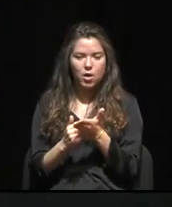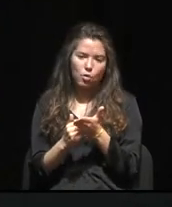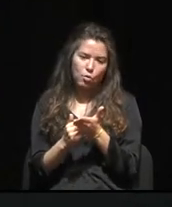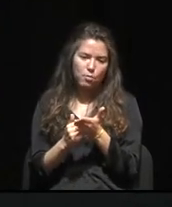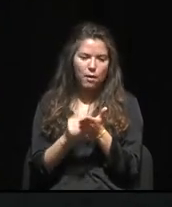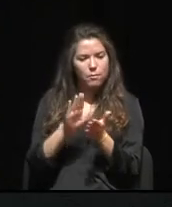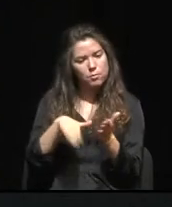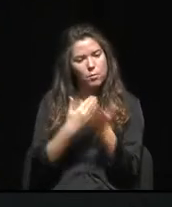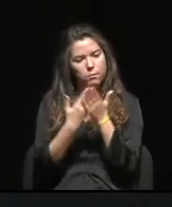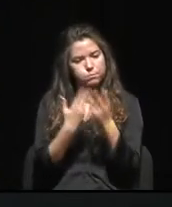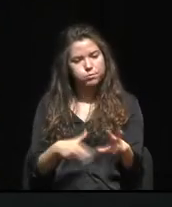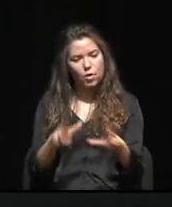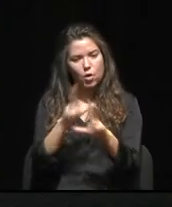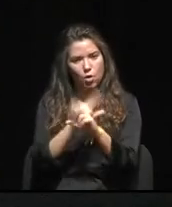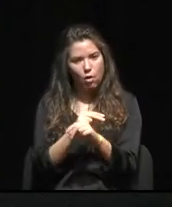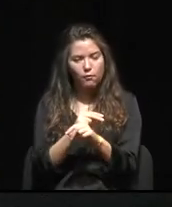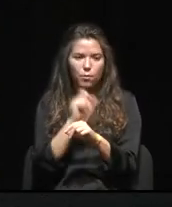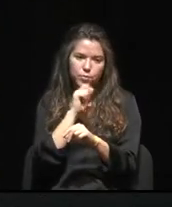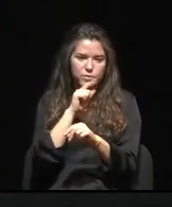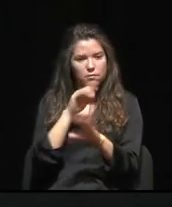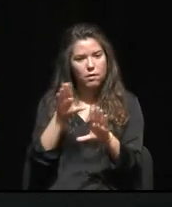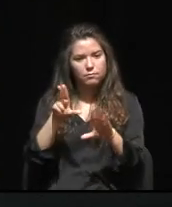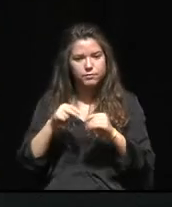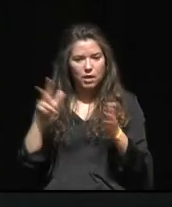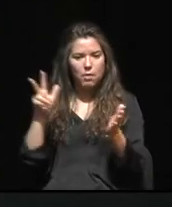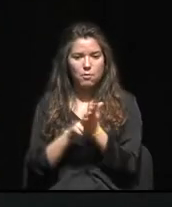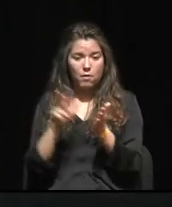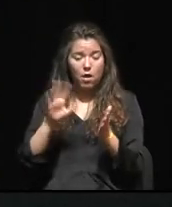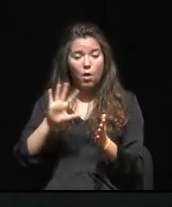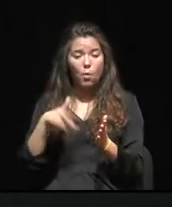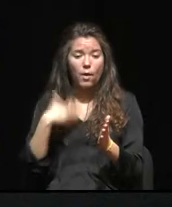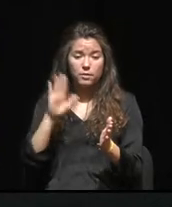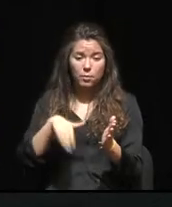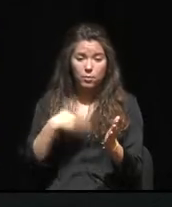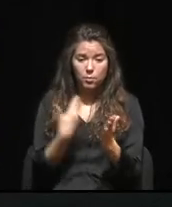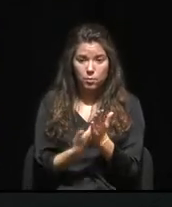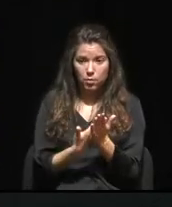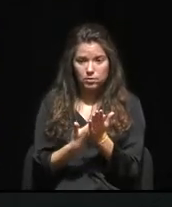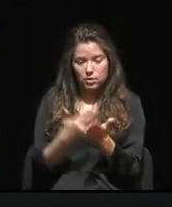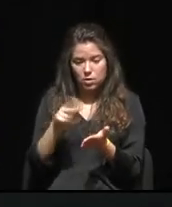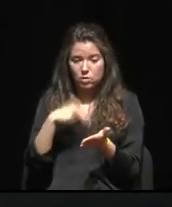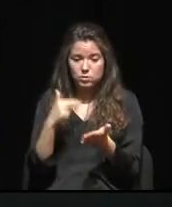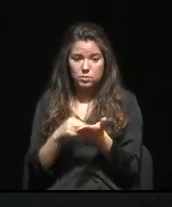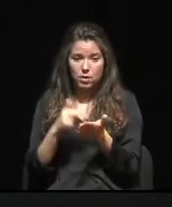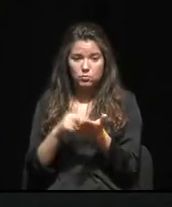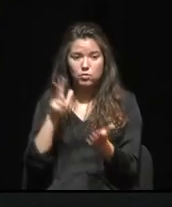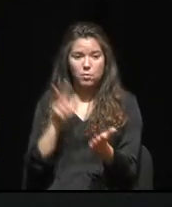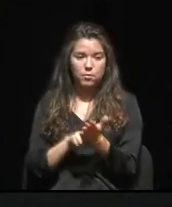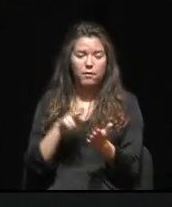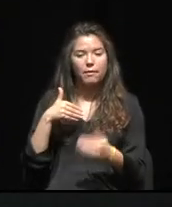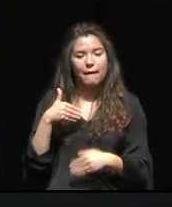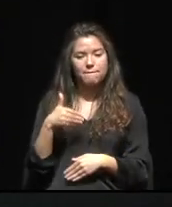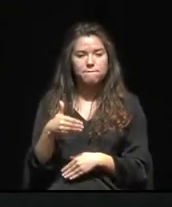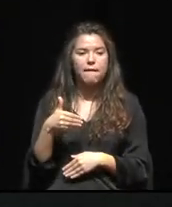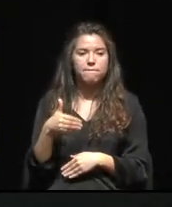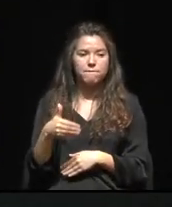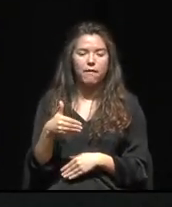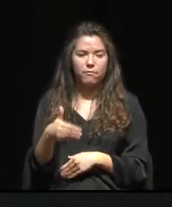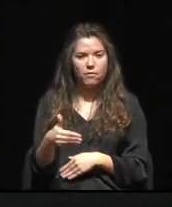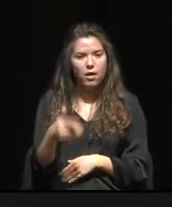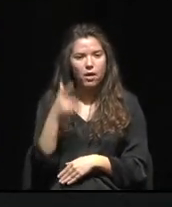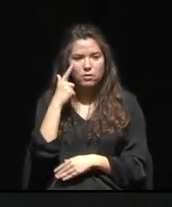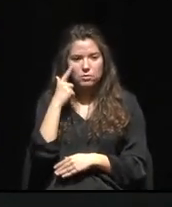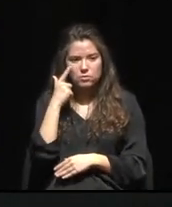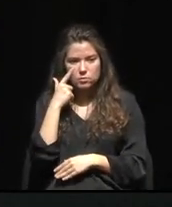versão ela possa ter acolhimento portanto Nessa altura quando essa proposta for esperamos nós a aprovada ela poderá ser também do